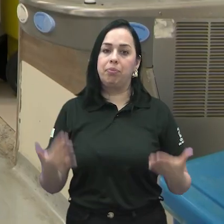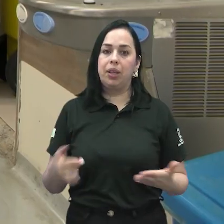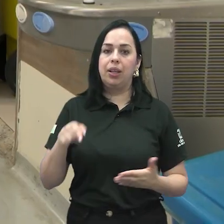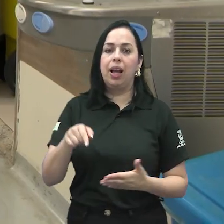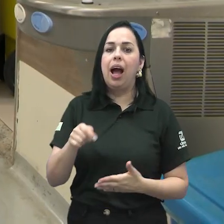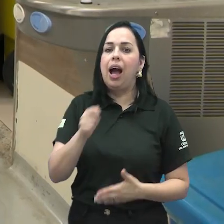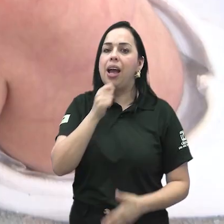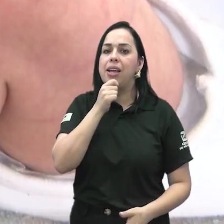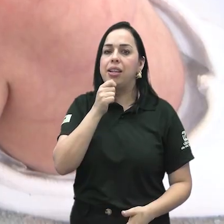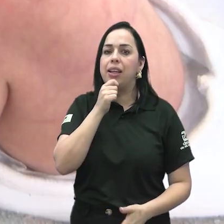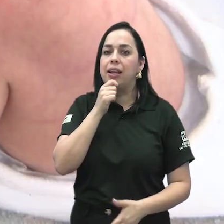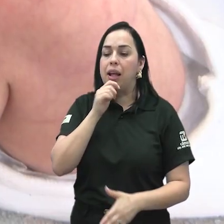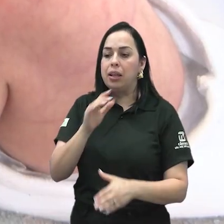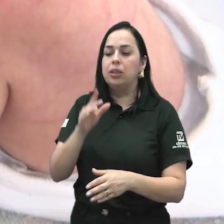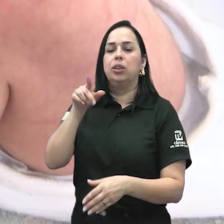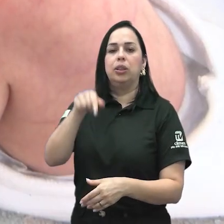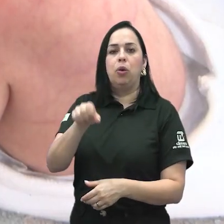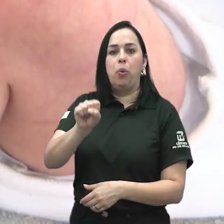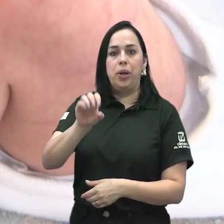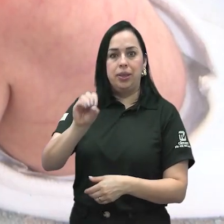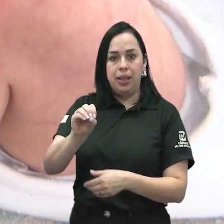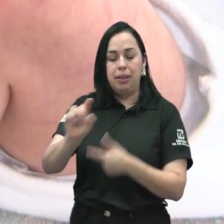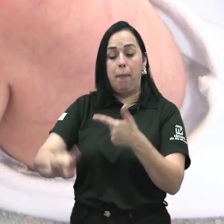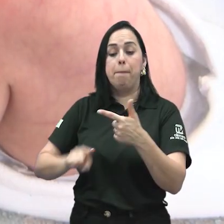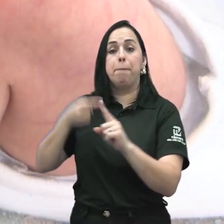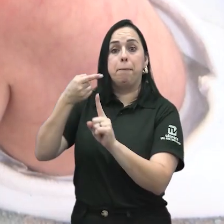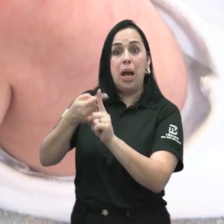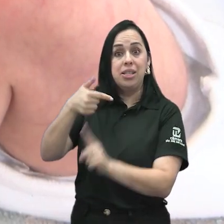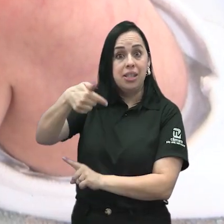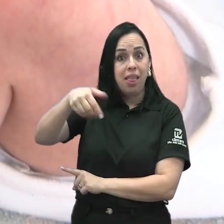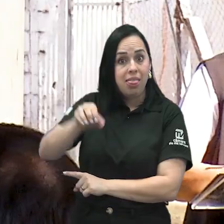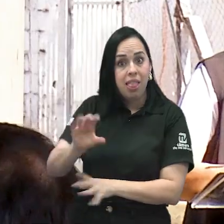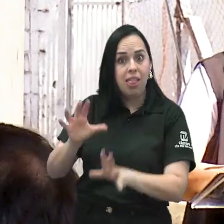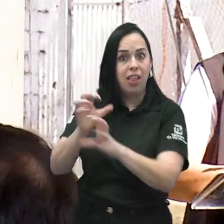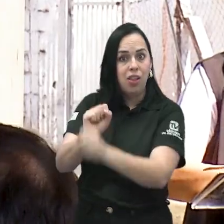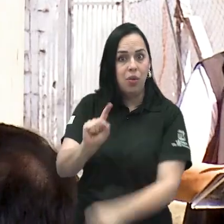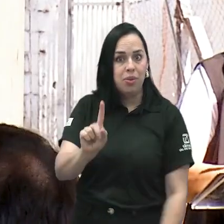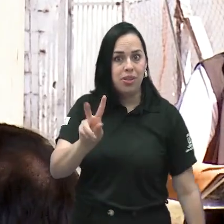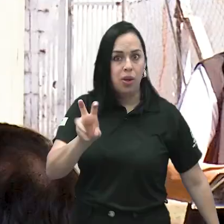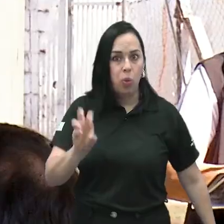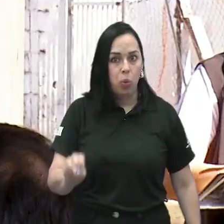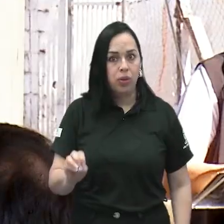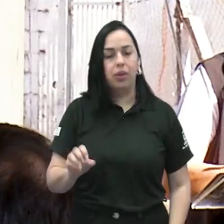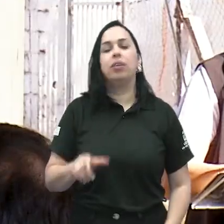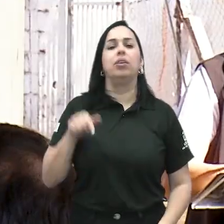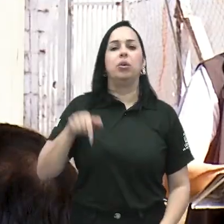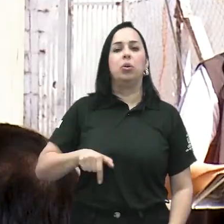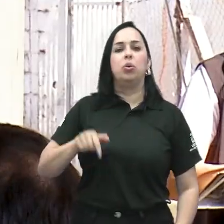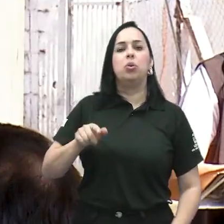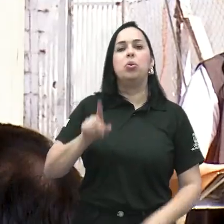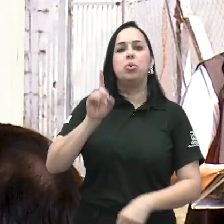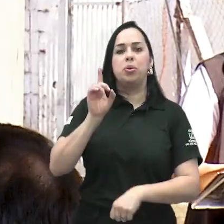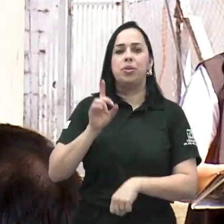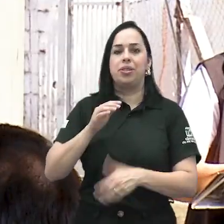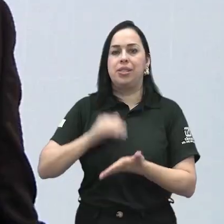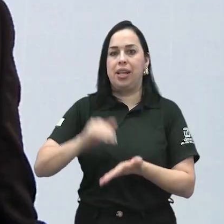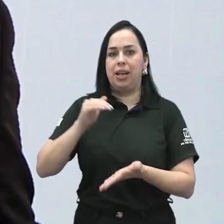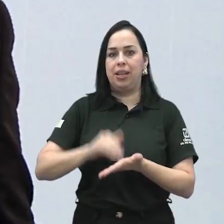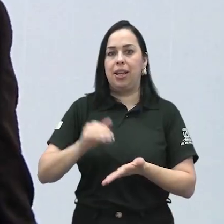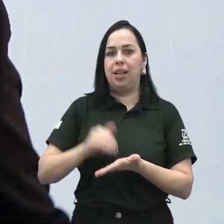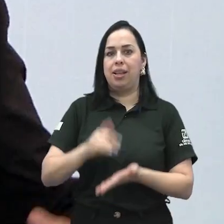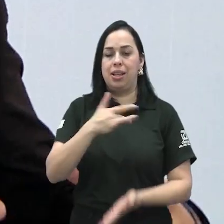nova maternidade, que ainda terá mais 70 disponíveis. O secretário de Saúde de São José, George